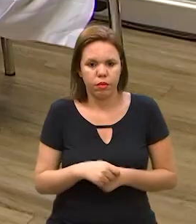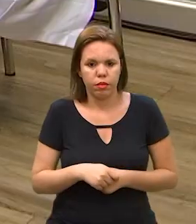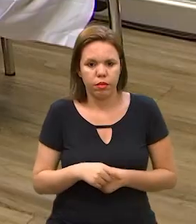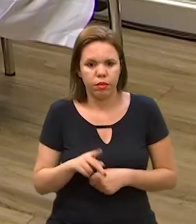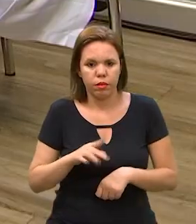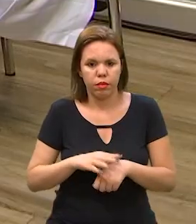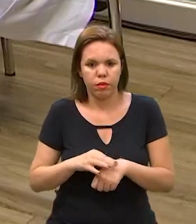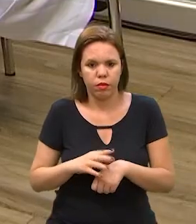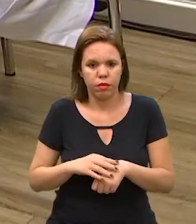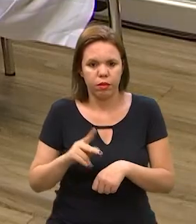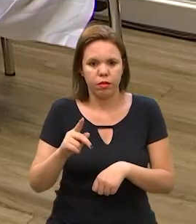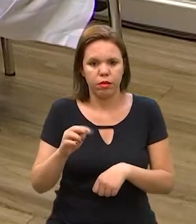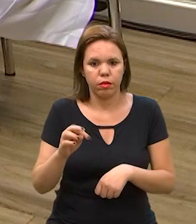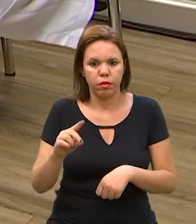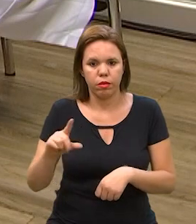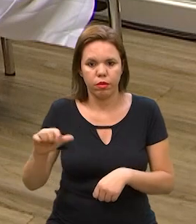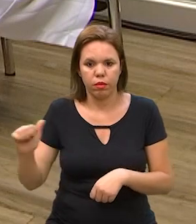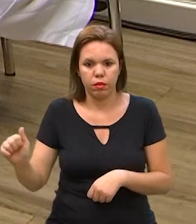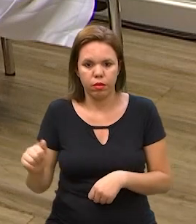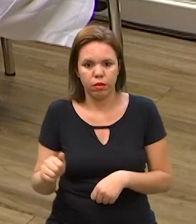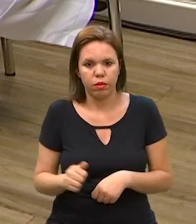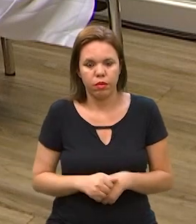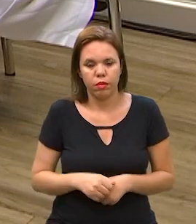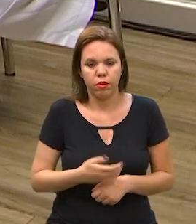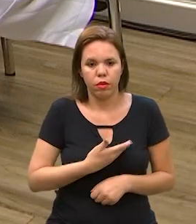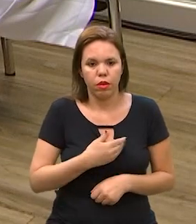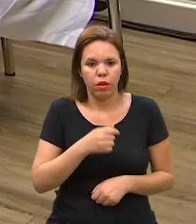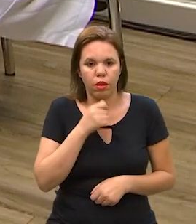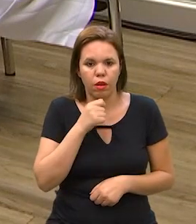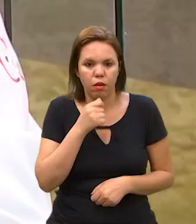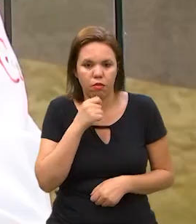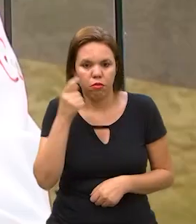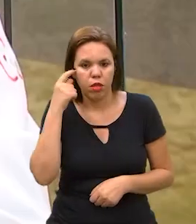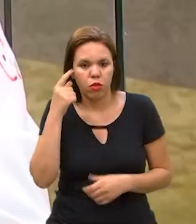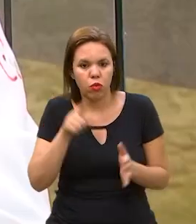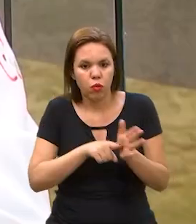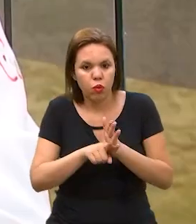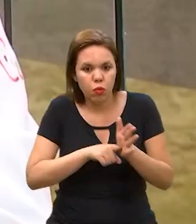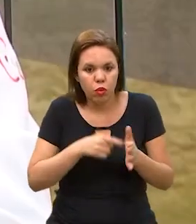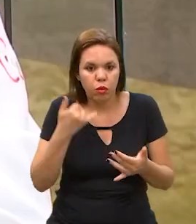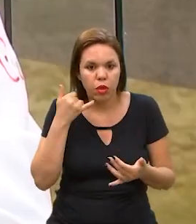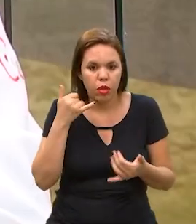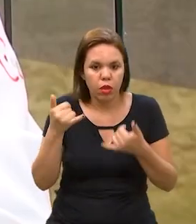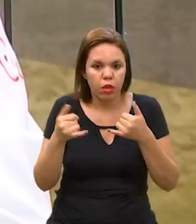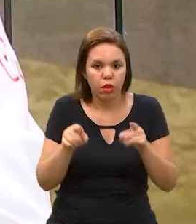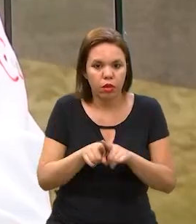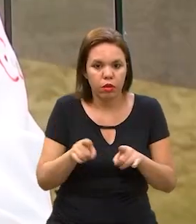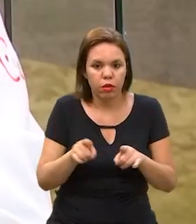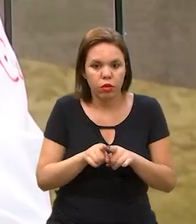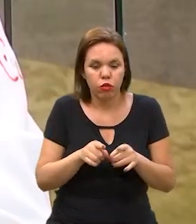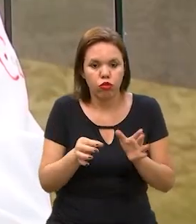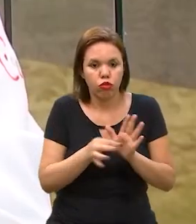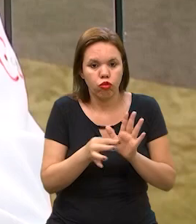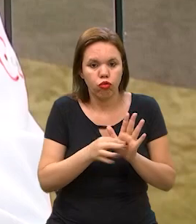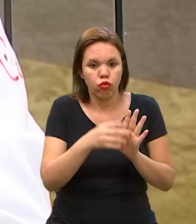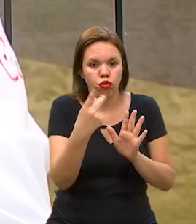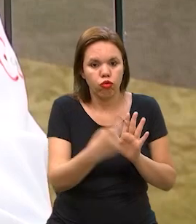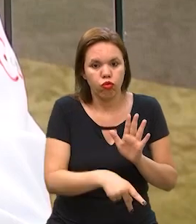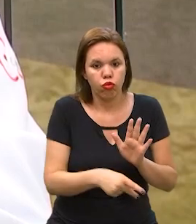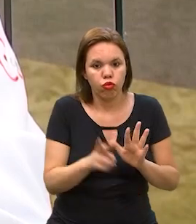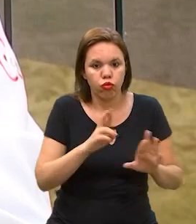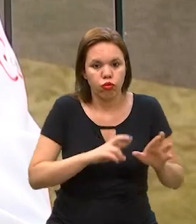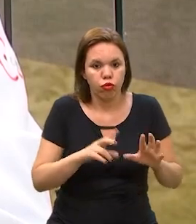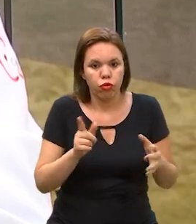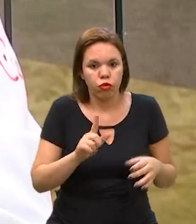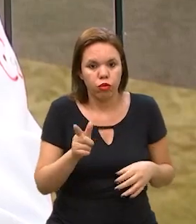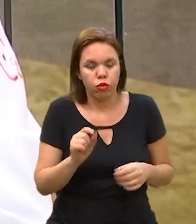e pode ser uma patologia que o colega ainda não pensou e não investigou, eu também ligo, eu também converso, eu também sugiro